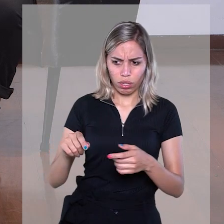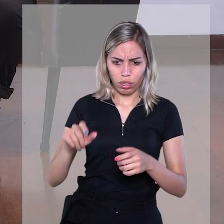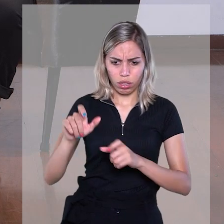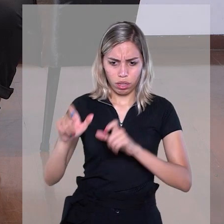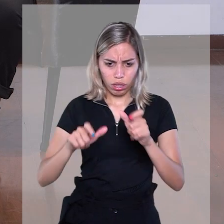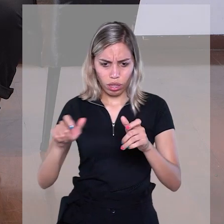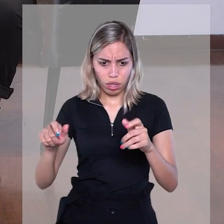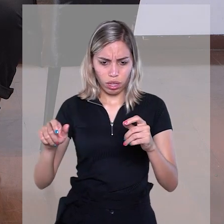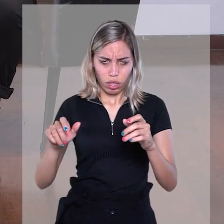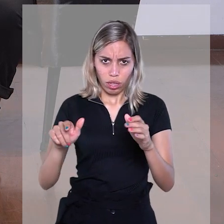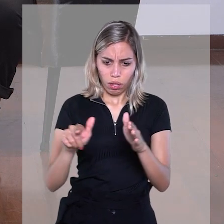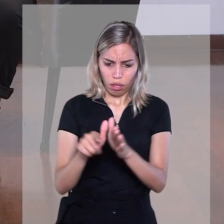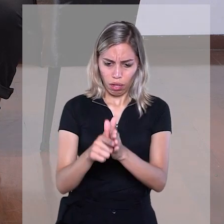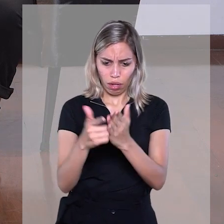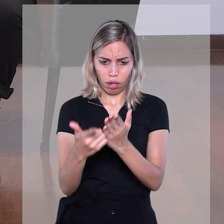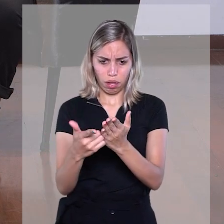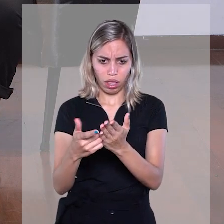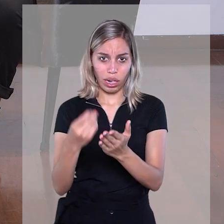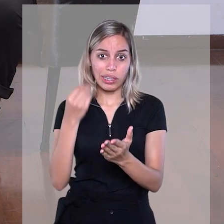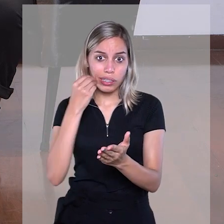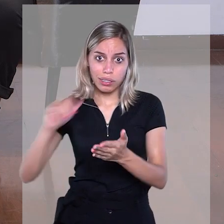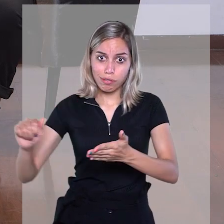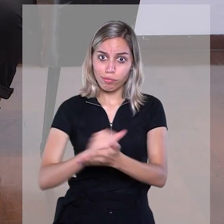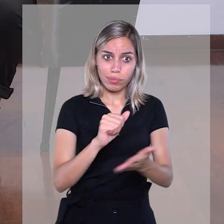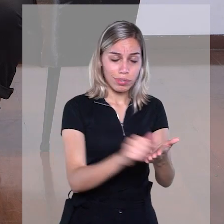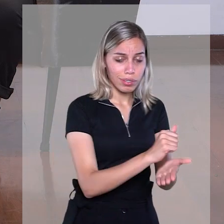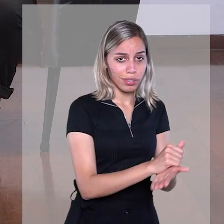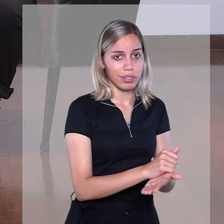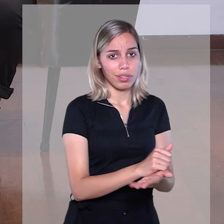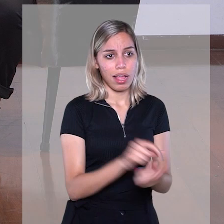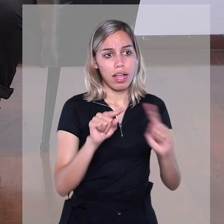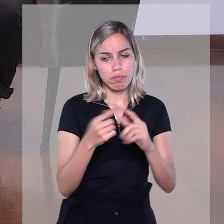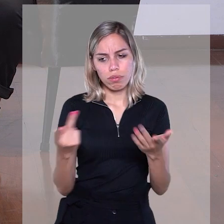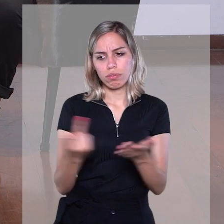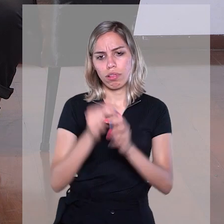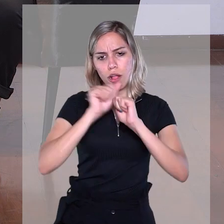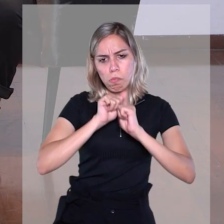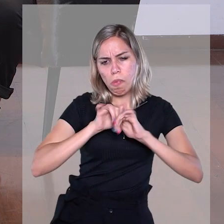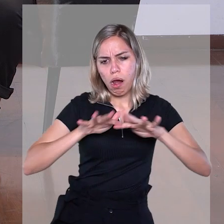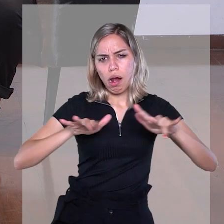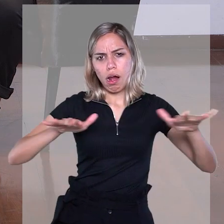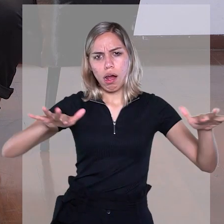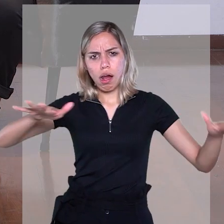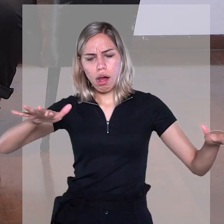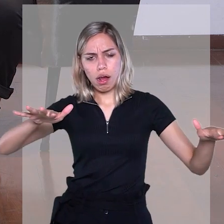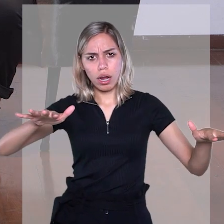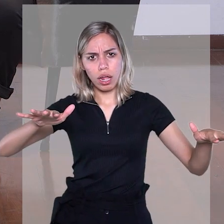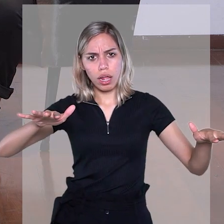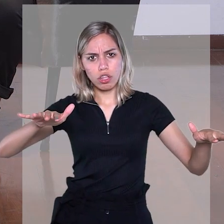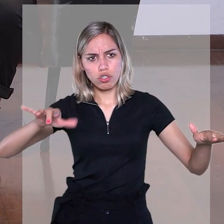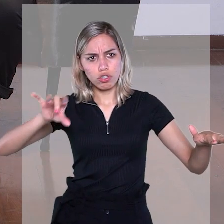de apagamento. Ele se expande por todas as áreas do conhecimento. Não está restrito